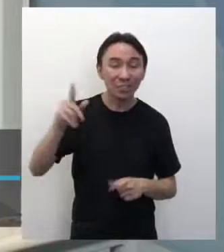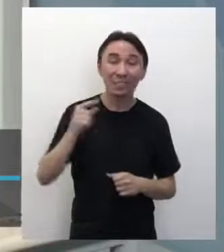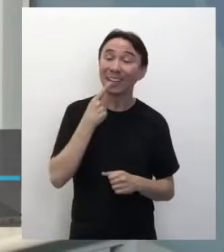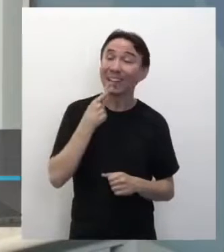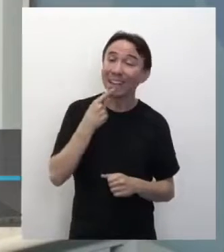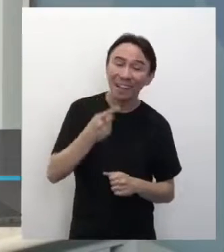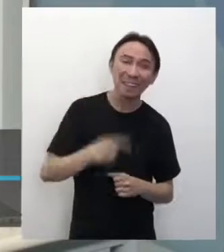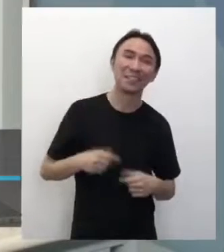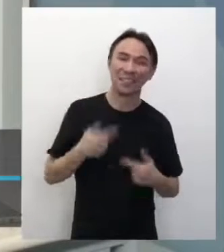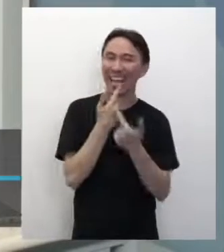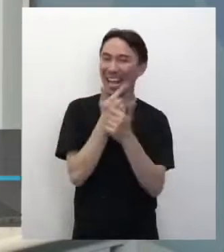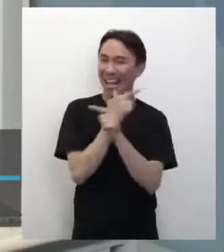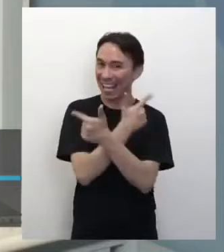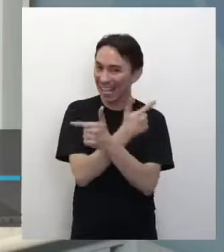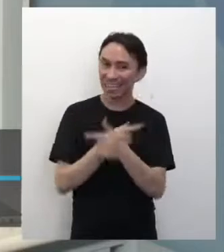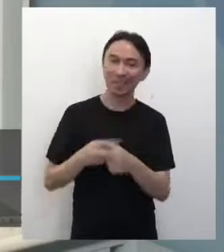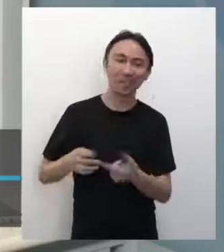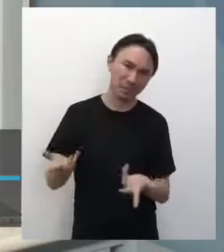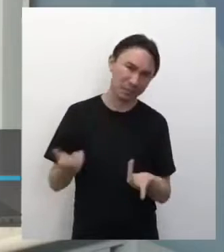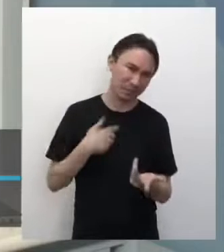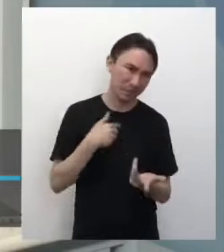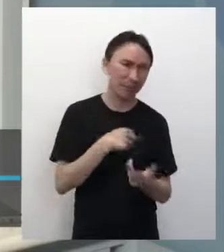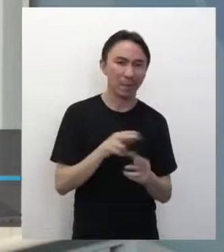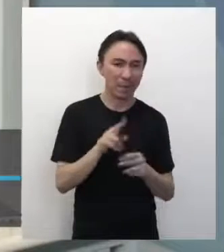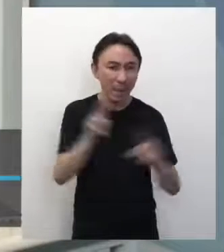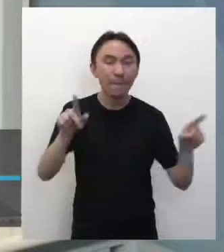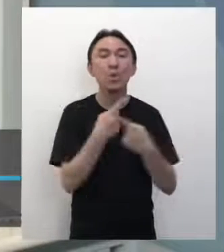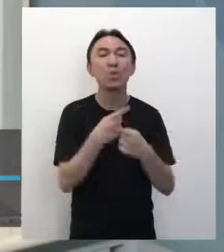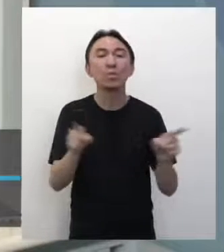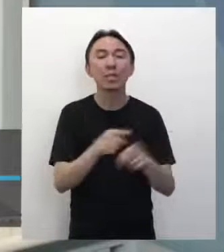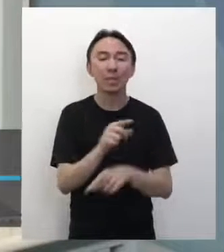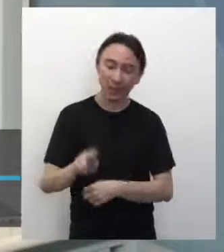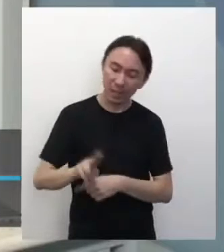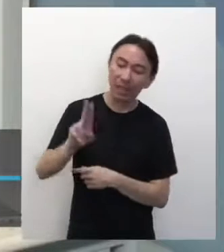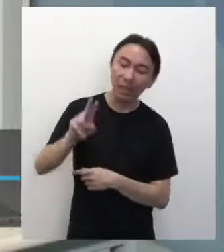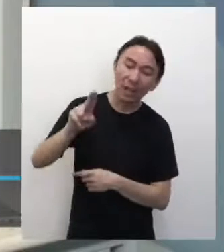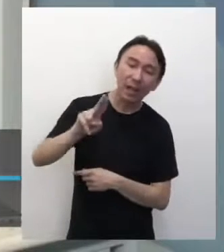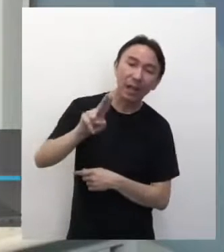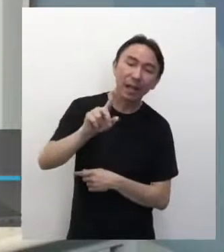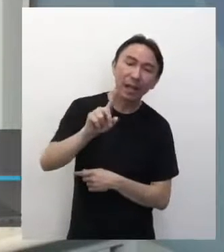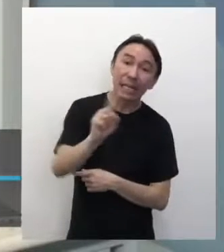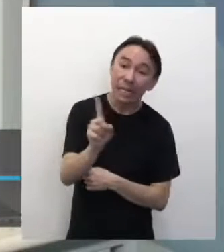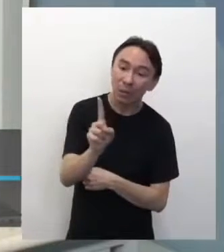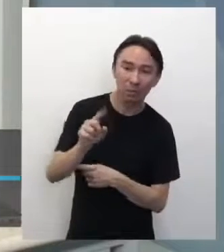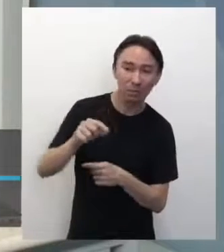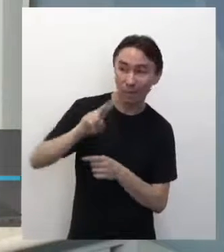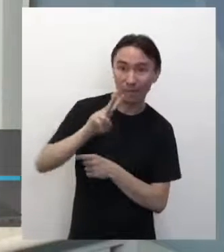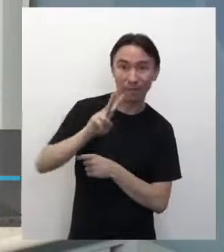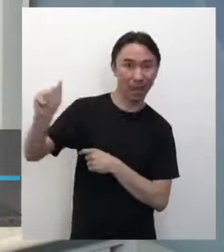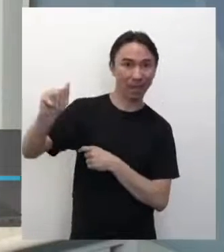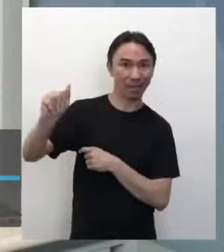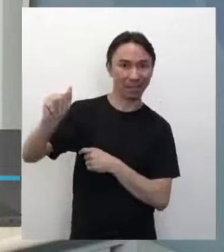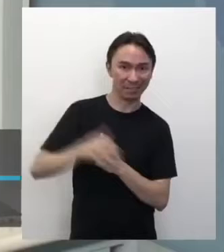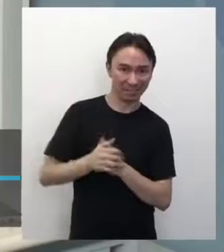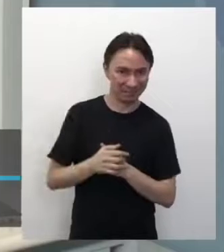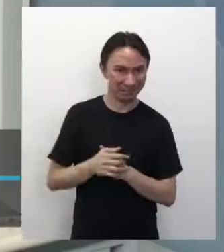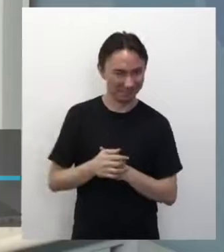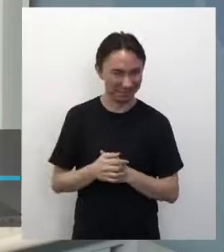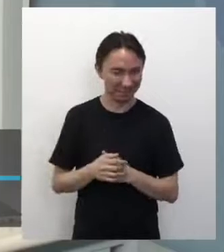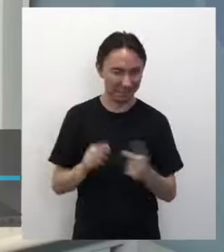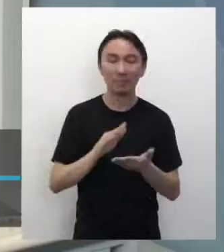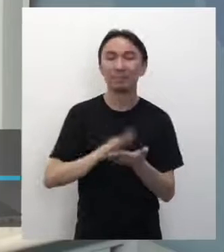que é, mas eu sei. Não se vá. Você não sabe o que é, né, Pro? Não se vá. Era uma música deles.